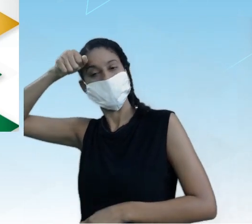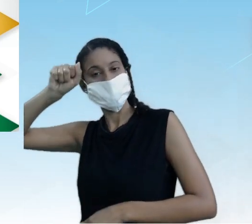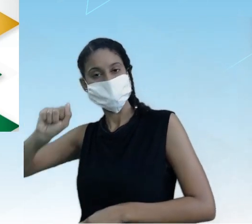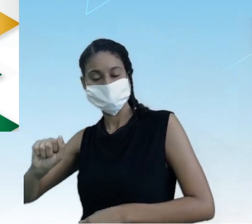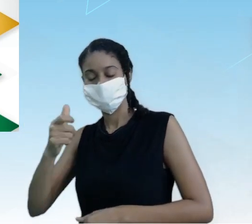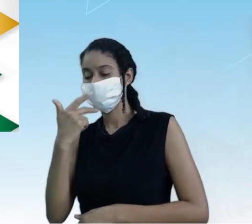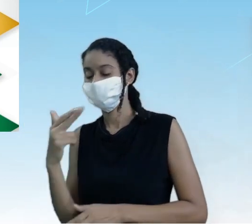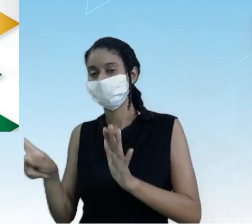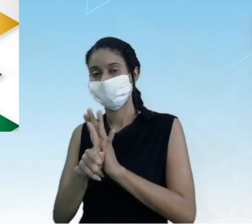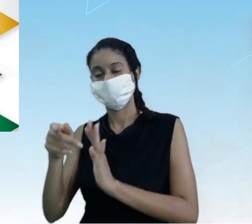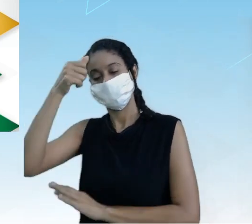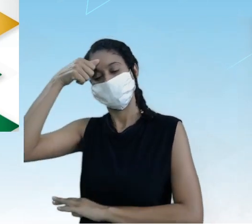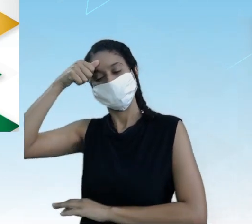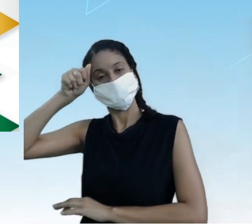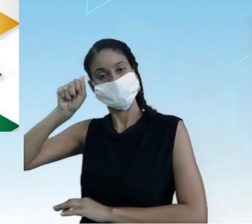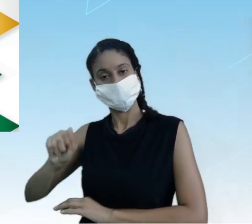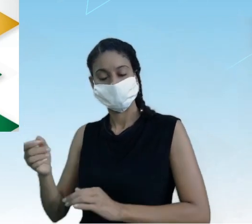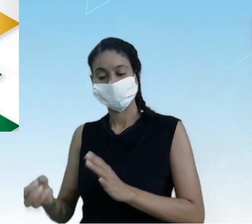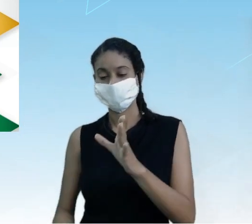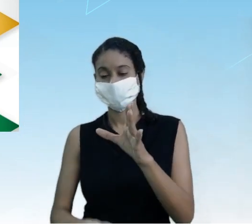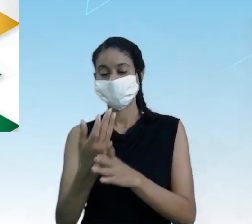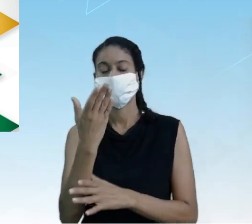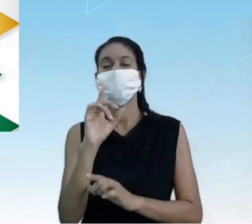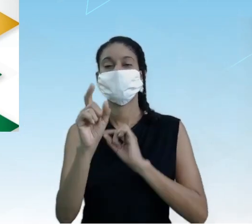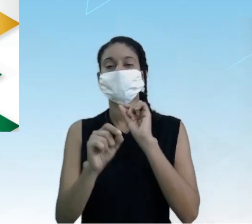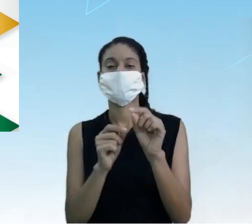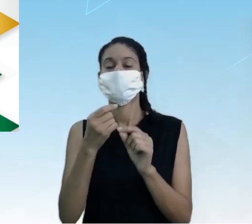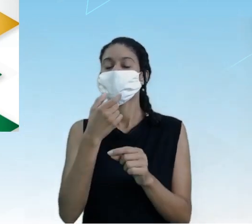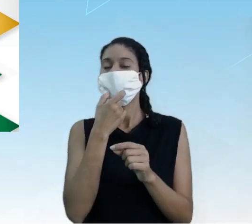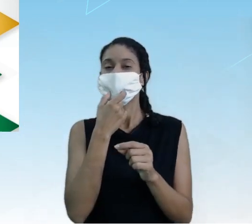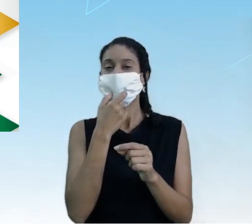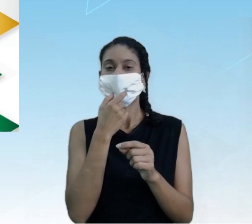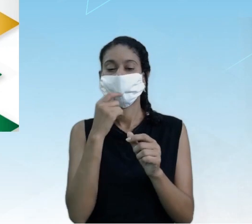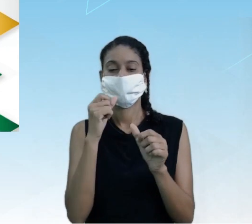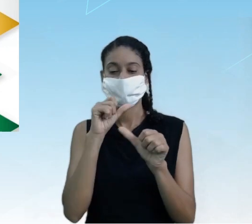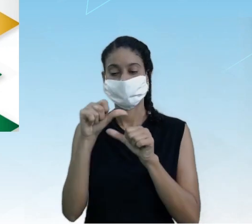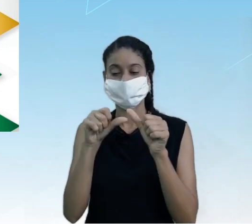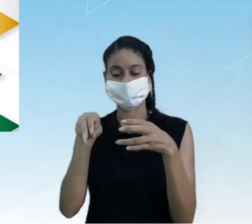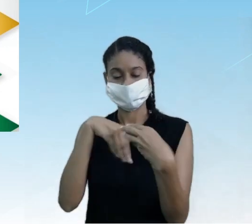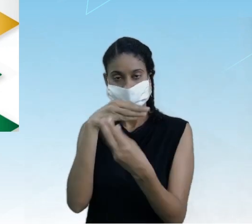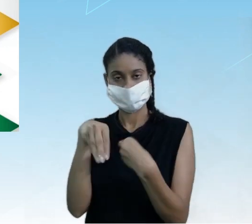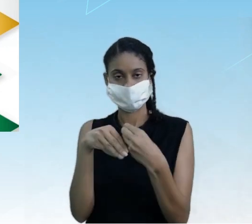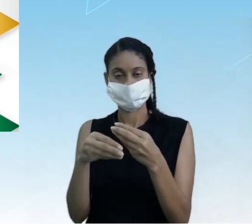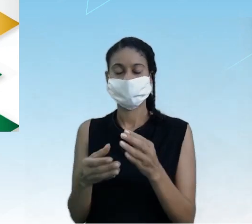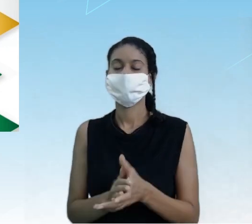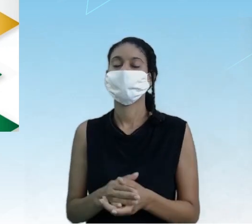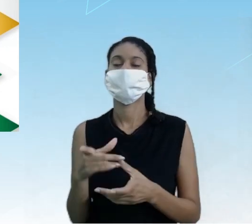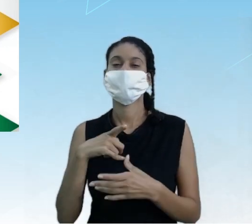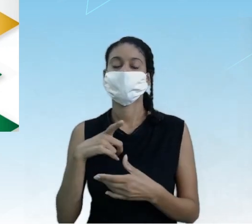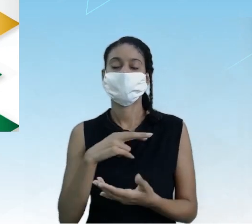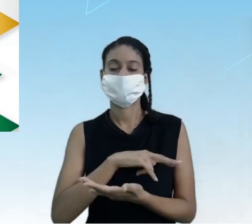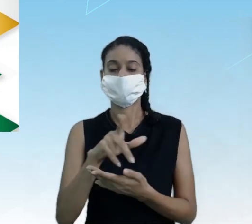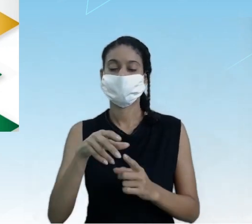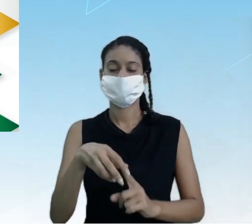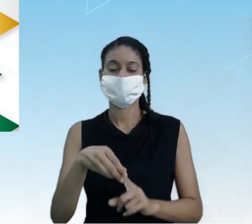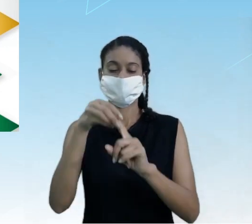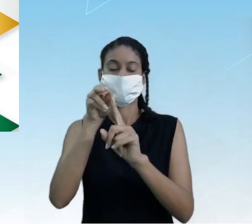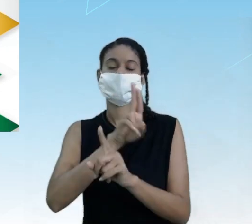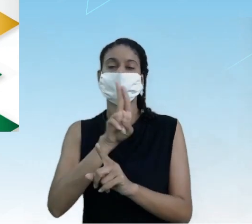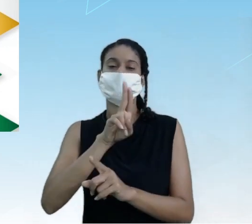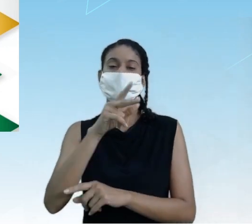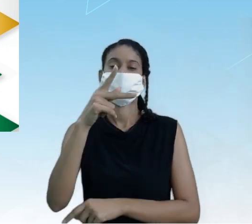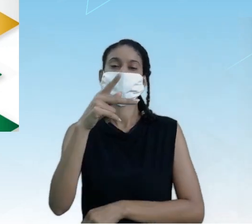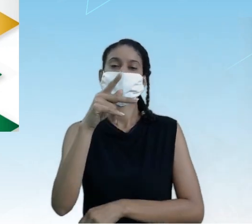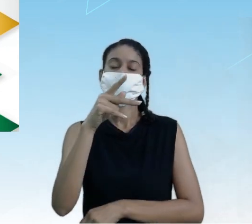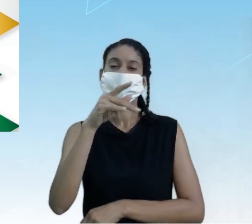linguagem africana com o inglês, surgiu uma nova variação de língua inglesa que tinha aí em destaque chamada de